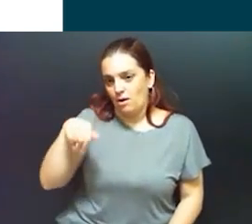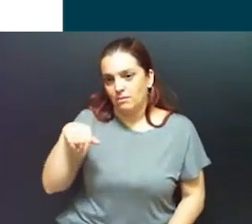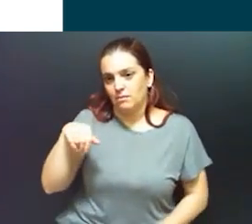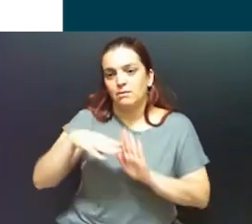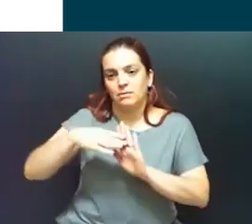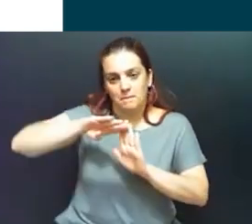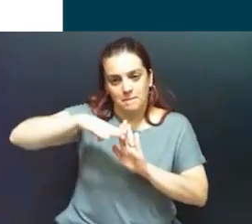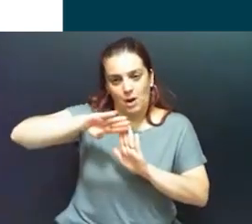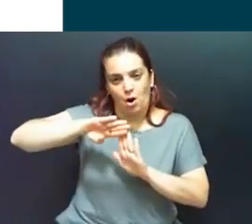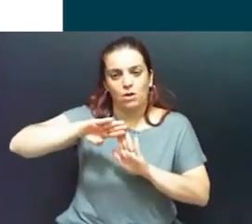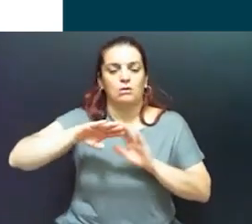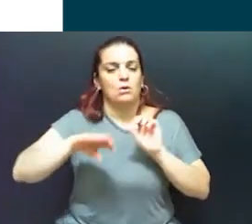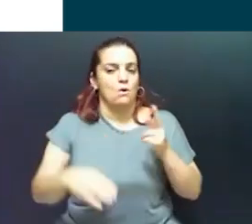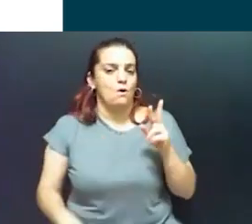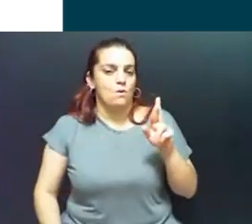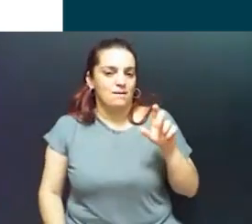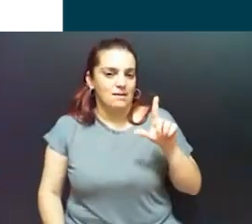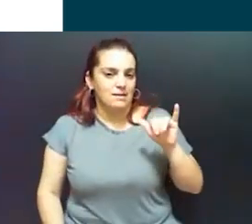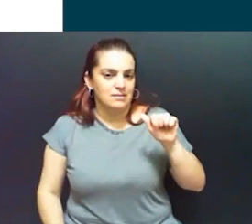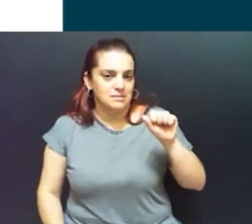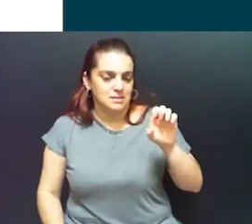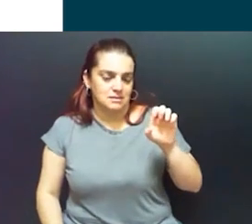usuárias na pipeline.